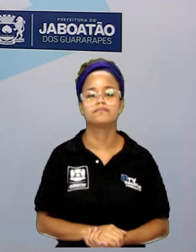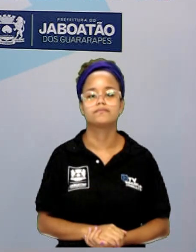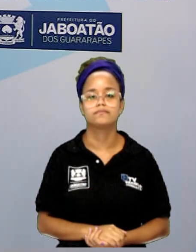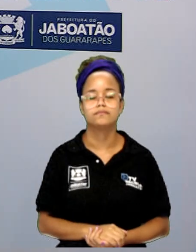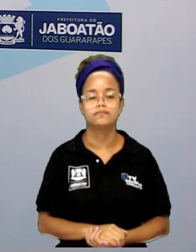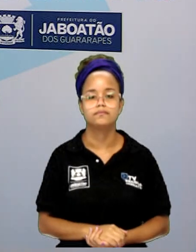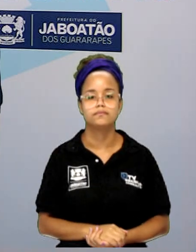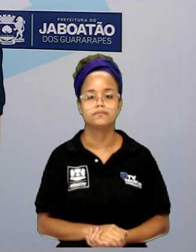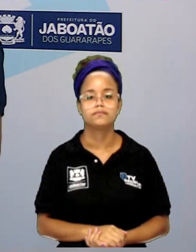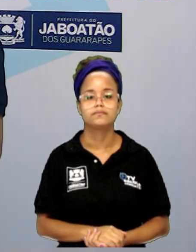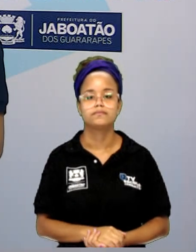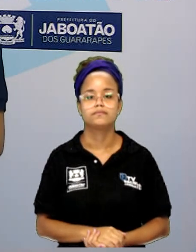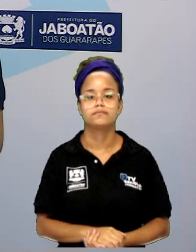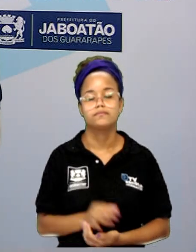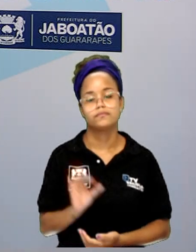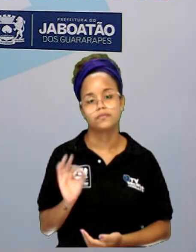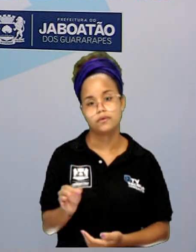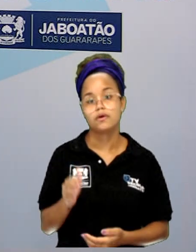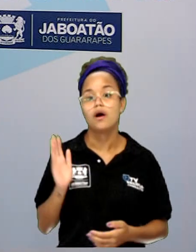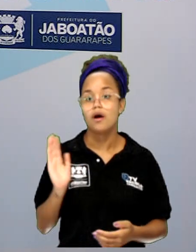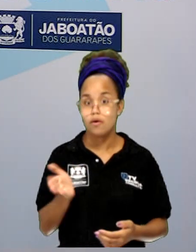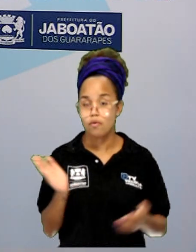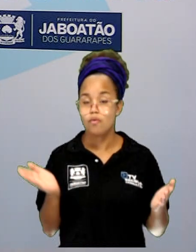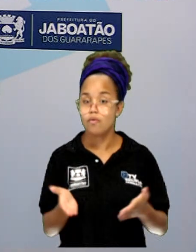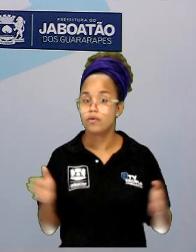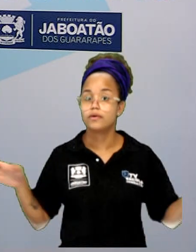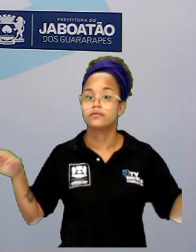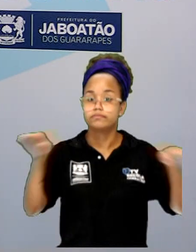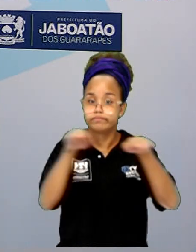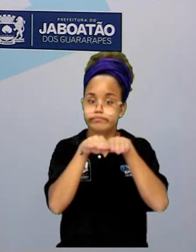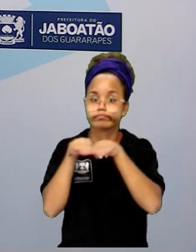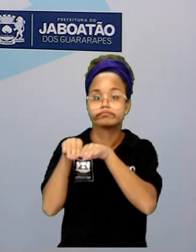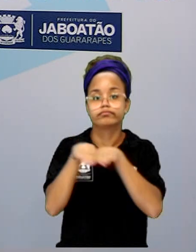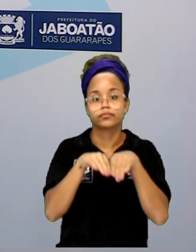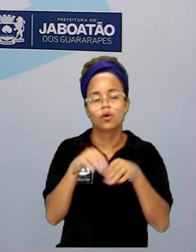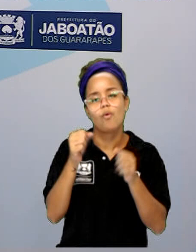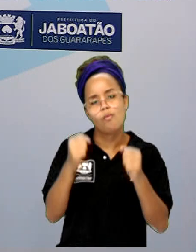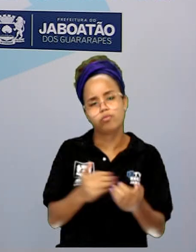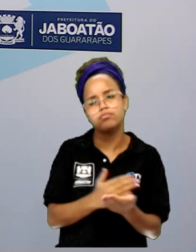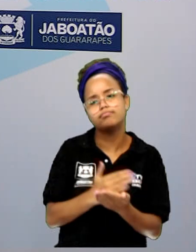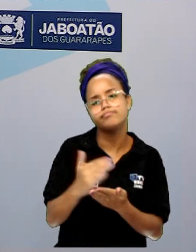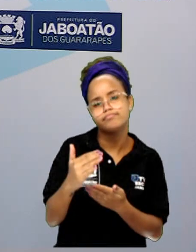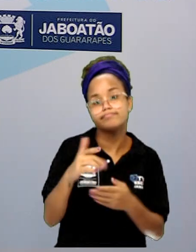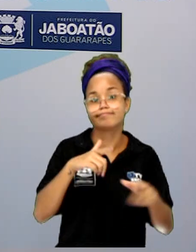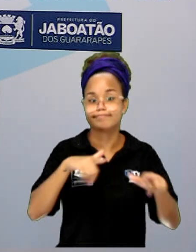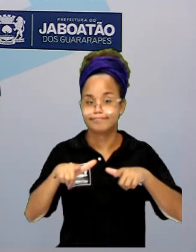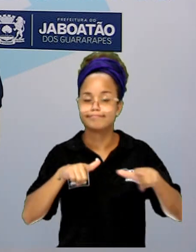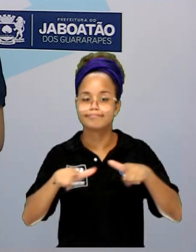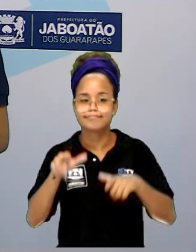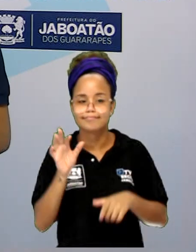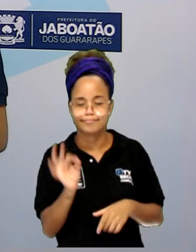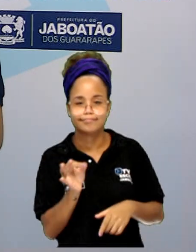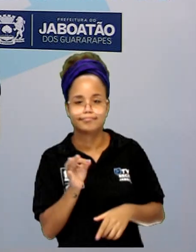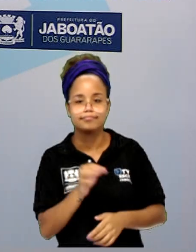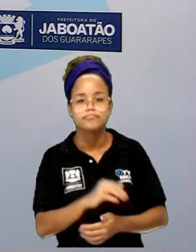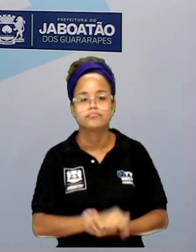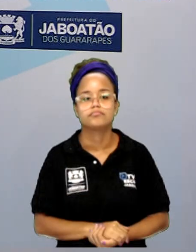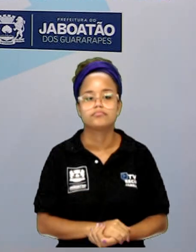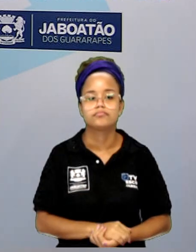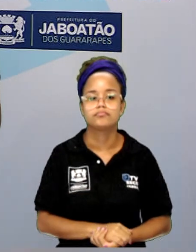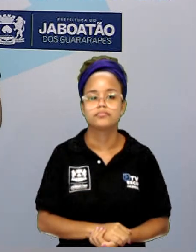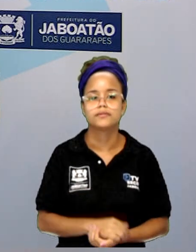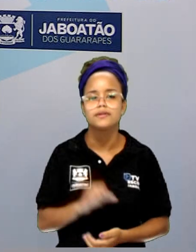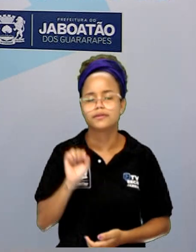aqui. Pronto, a equação ficou balanceada, agora sim a gente pode começar a trabalhar, certo? Para